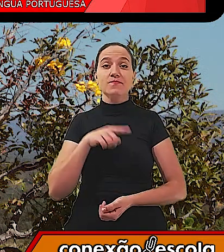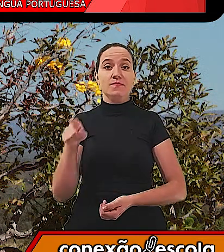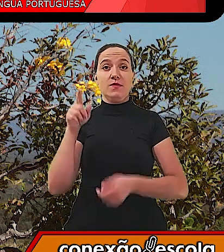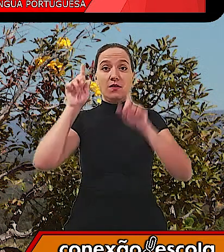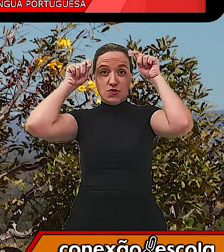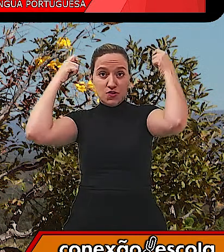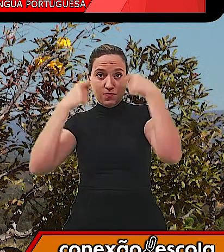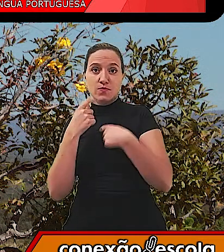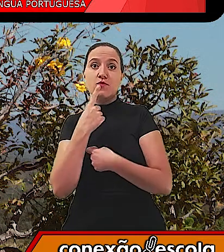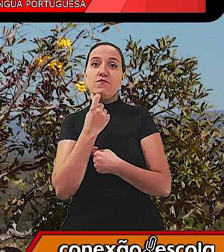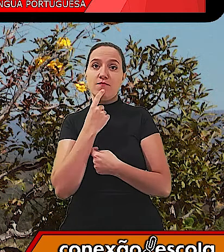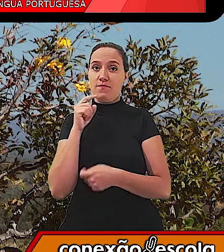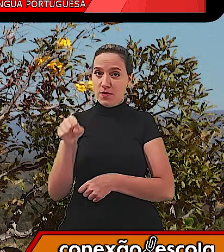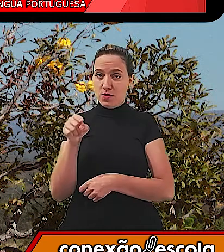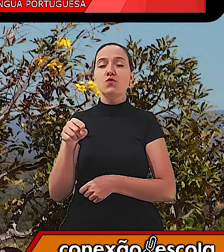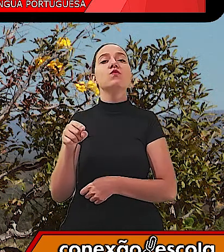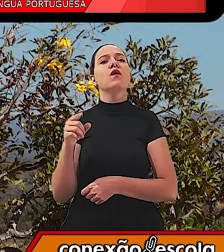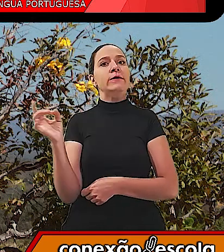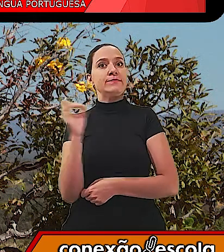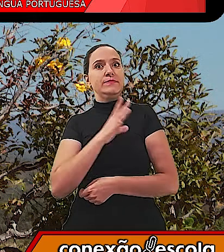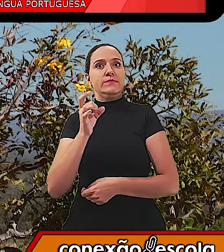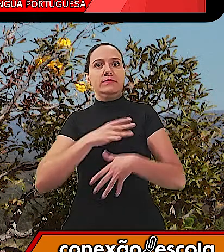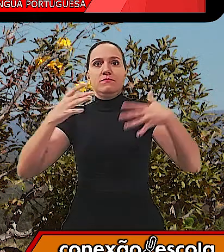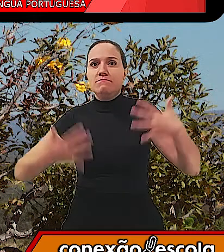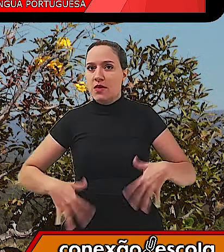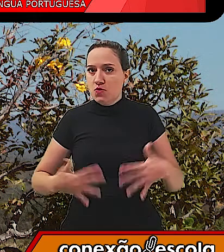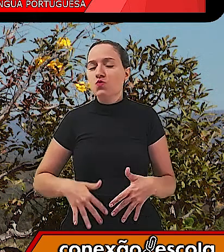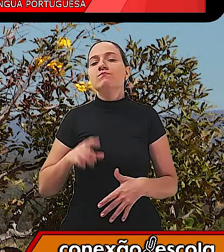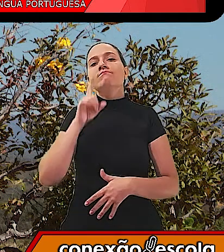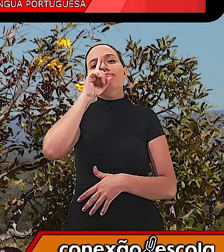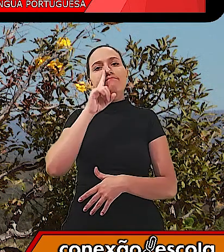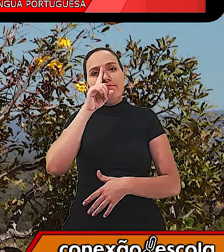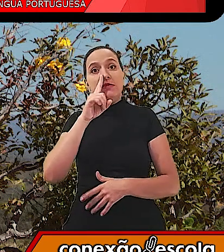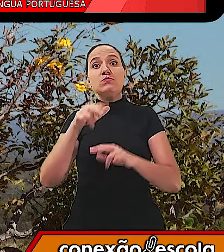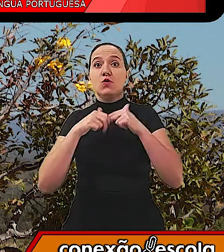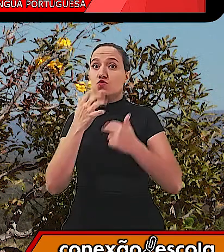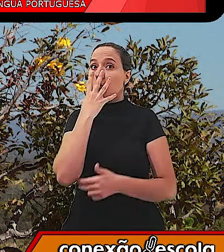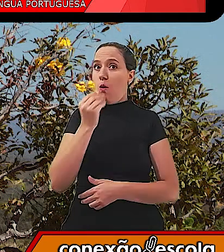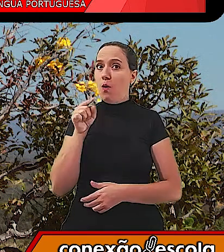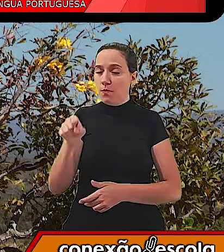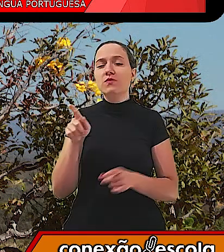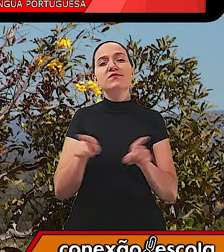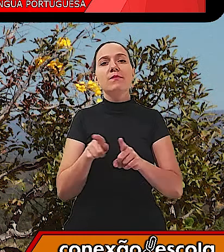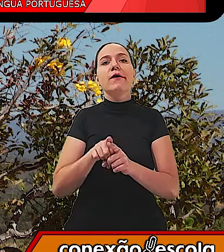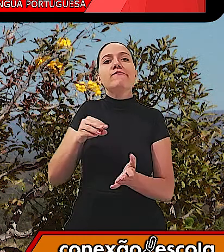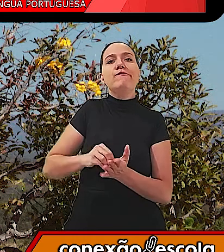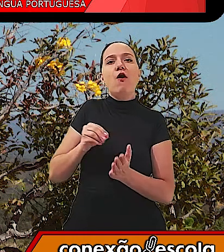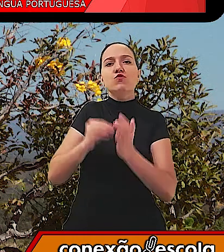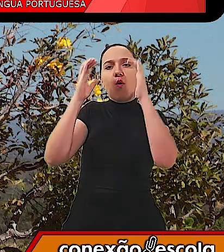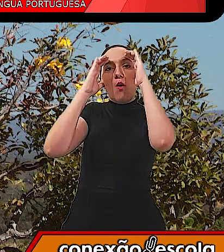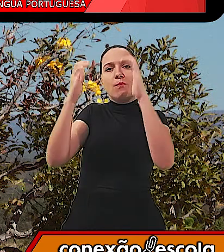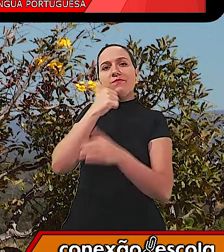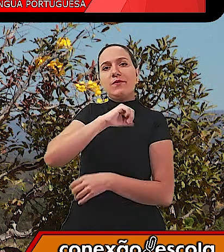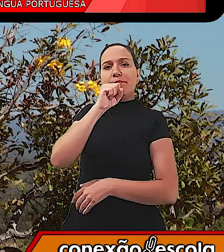Chapeuzinho Vermelho tem medo, tem perigo do lobo, né? E tem desobediência.